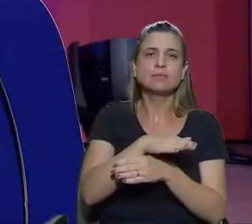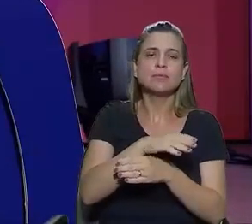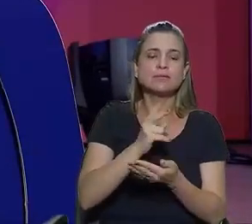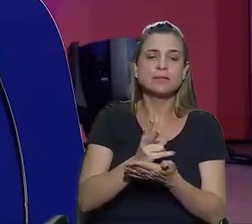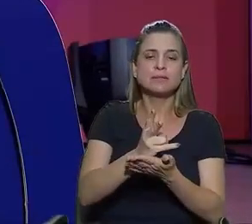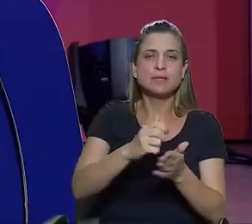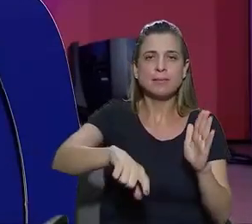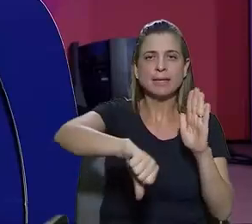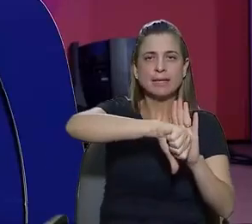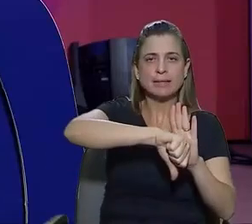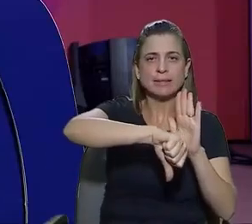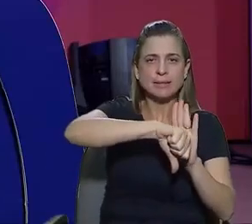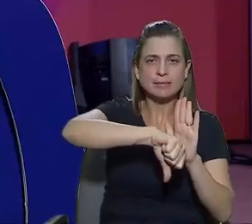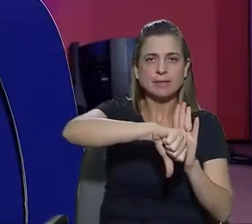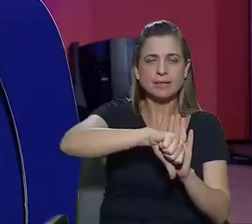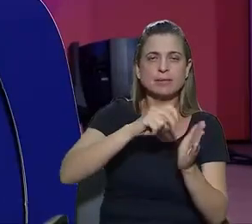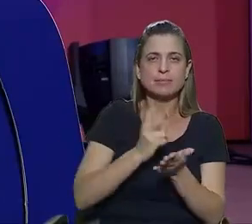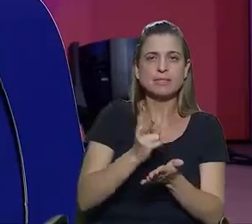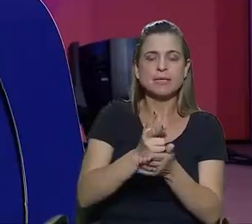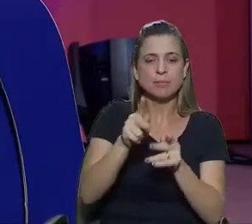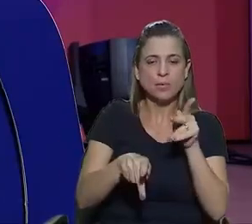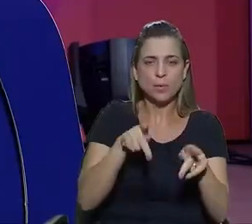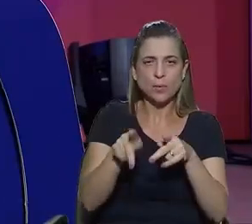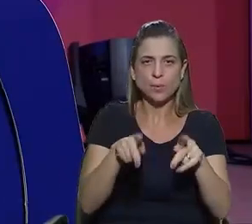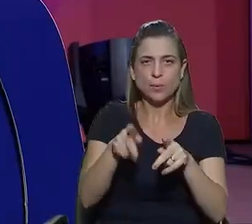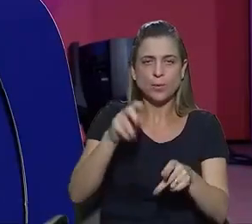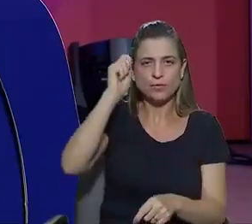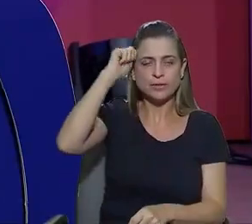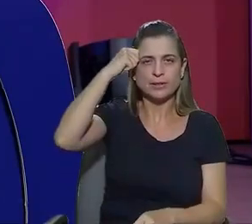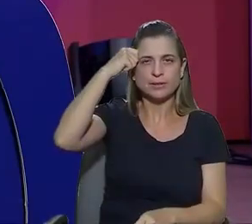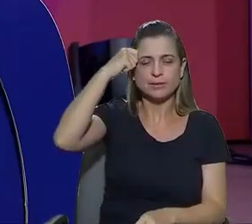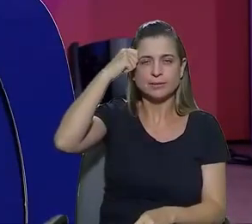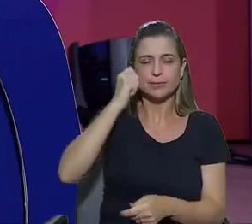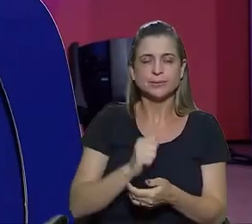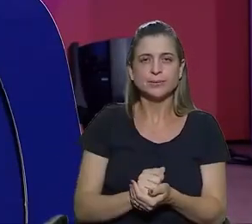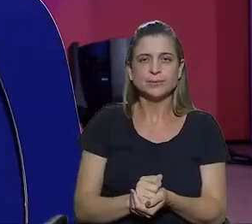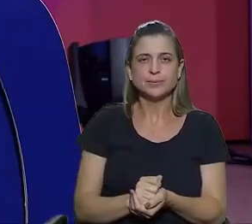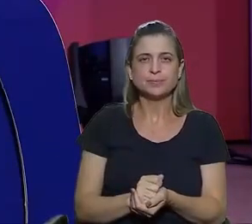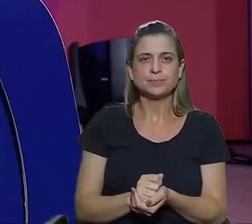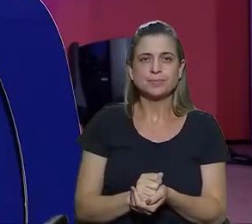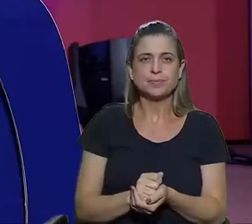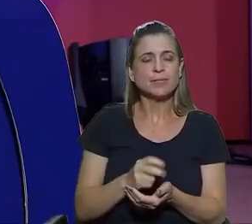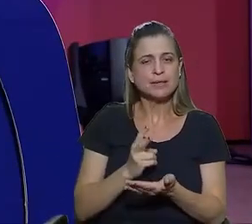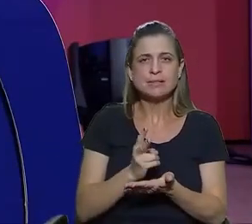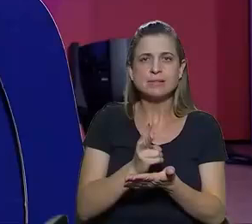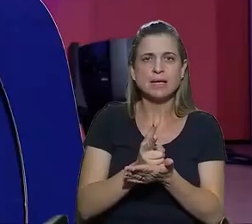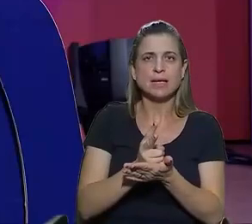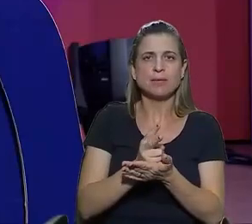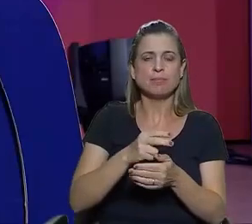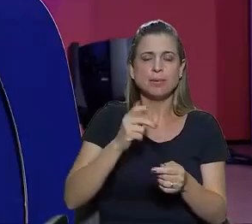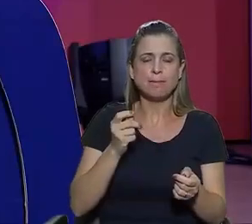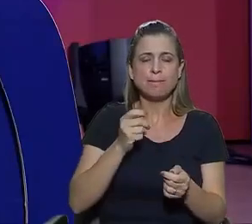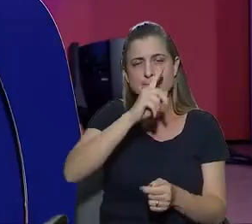criminalizado para a população negra, ou seja, por muitos anos a população negra foi impedida de entrar no espaço acadêmico.